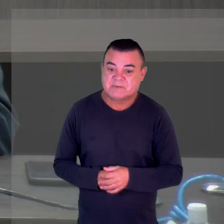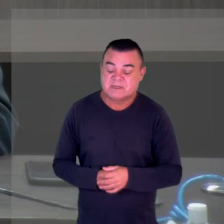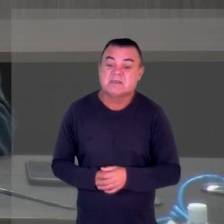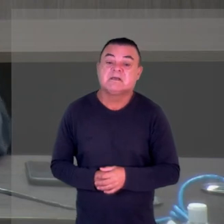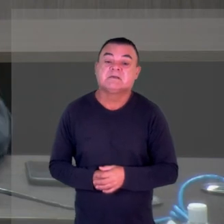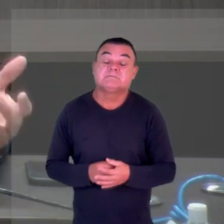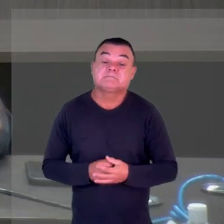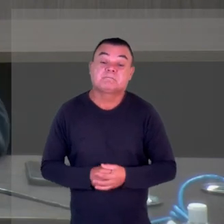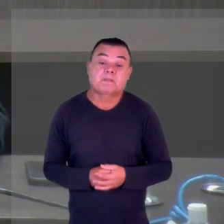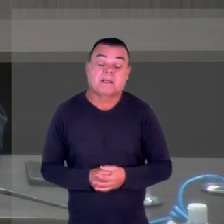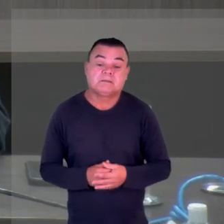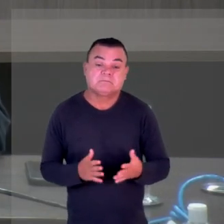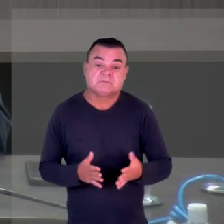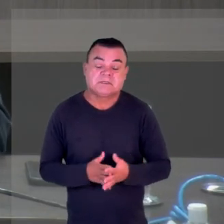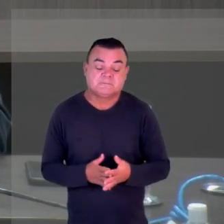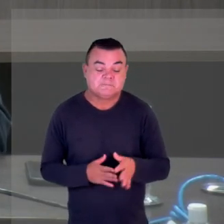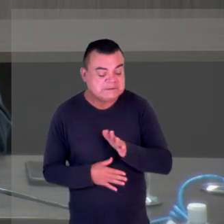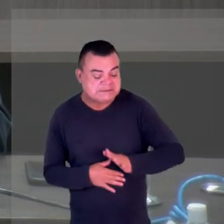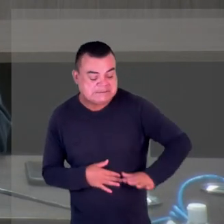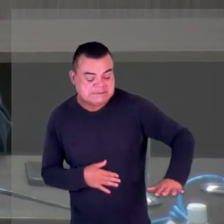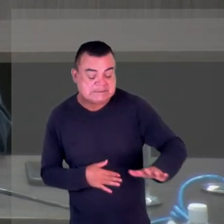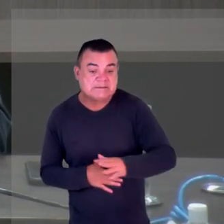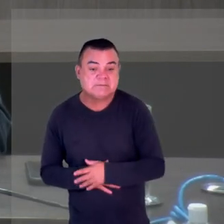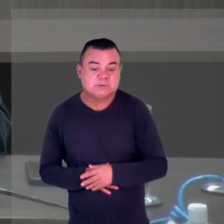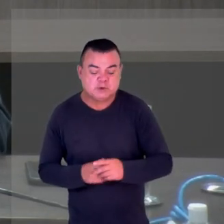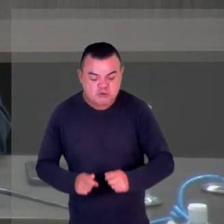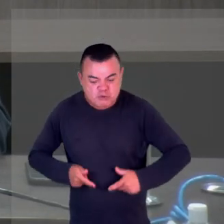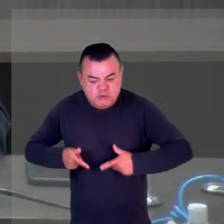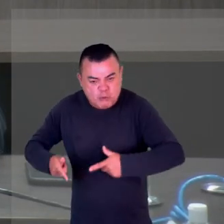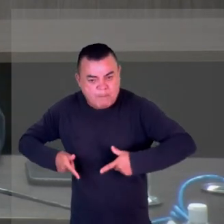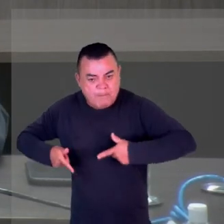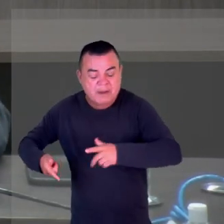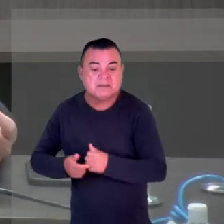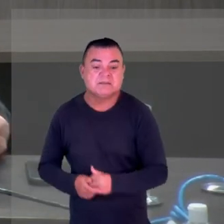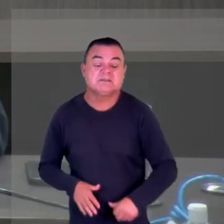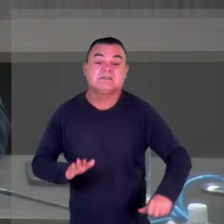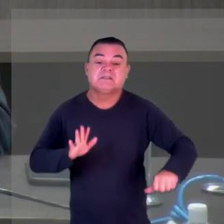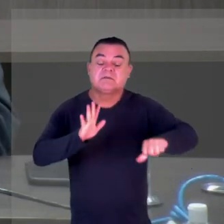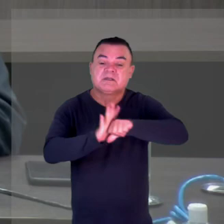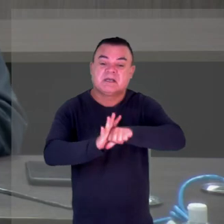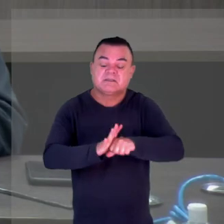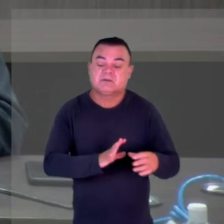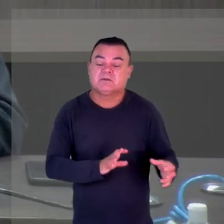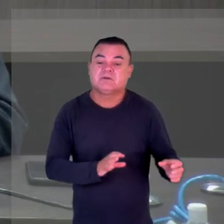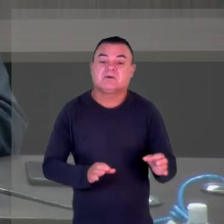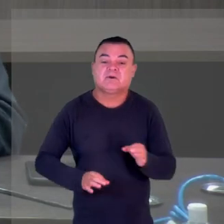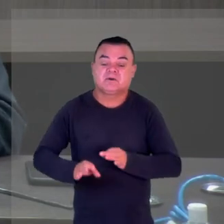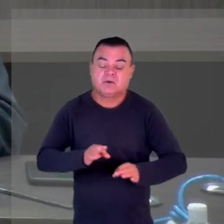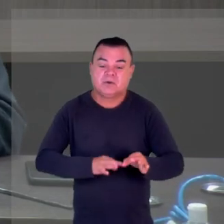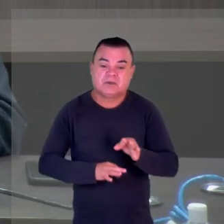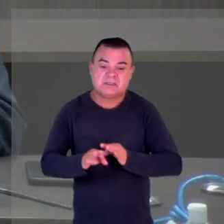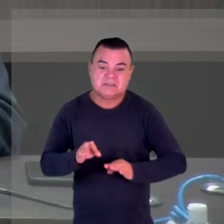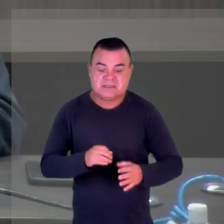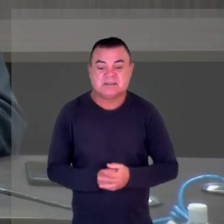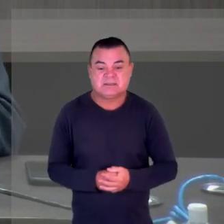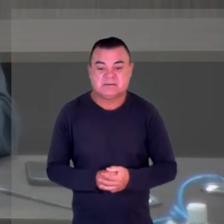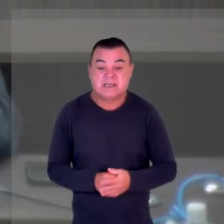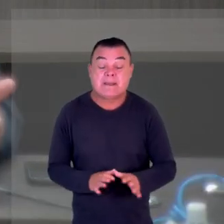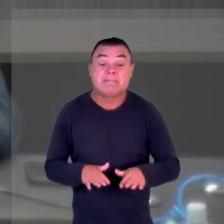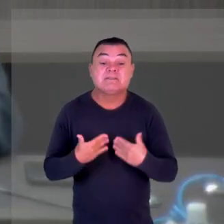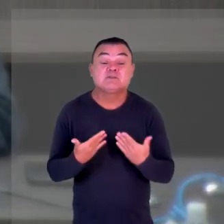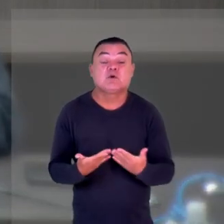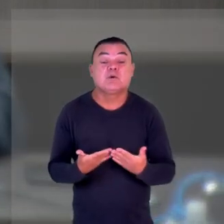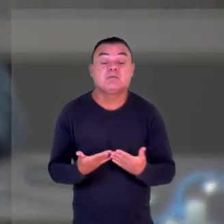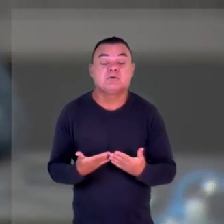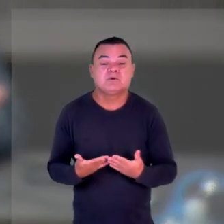eh nesse campo do combate à criminalidade organizada mas como se combate criminalidade organizada sem falarmos de